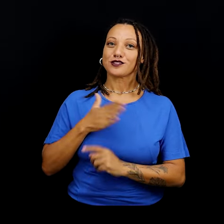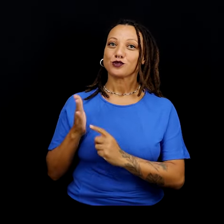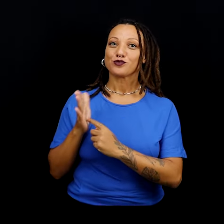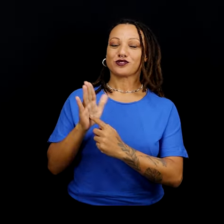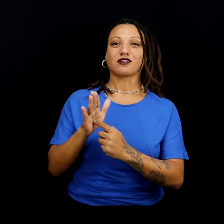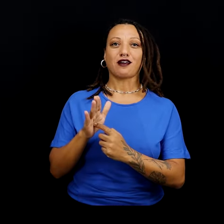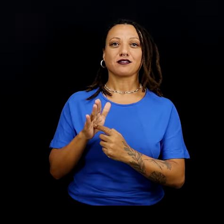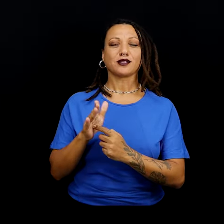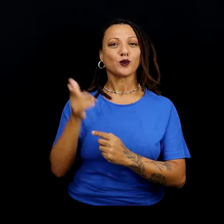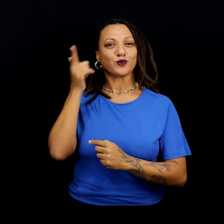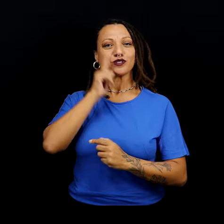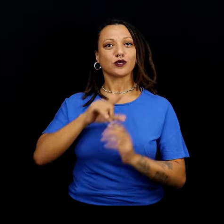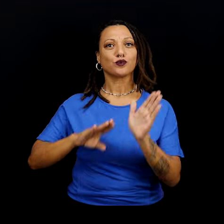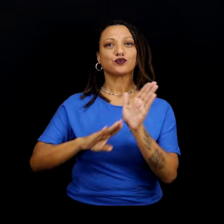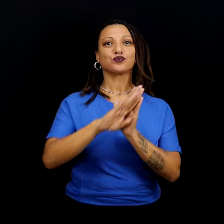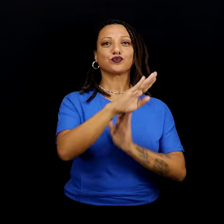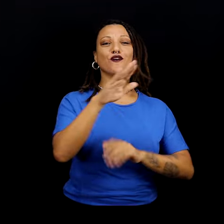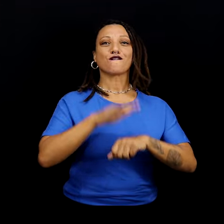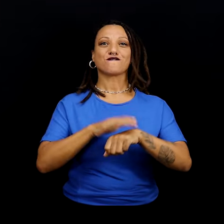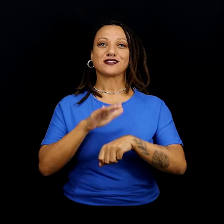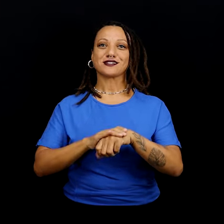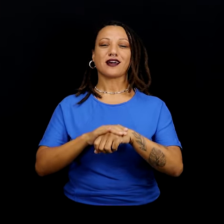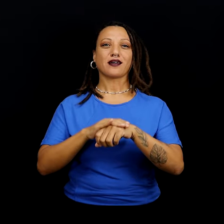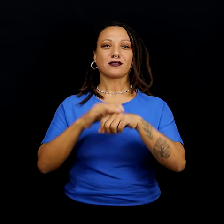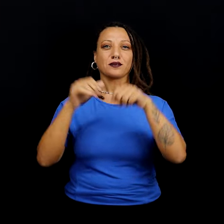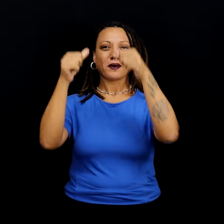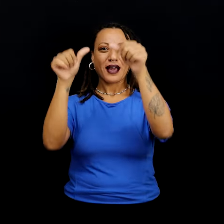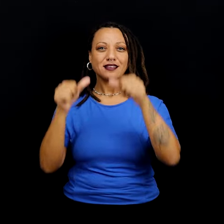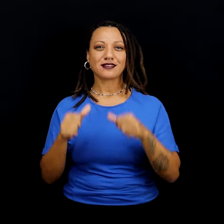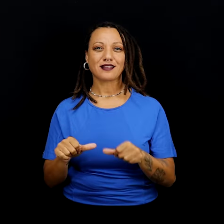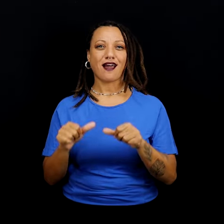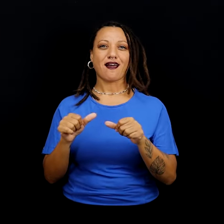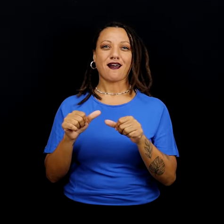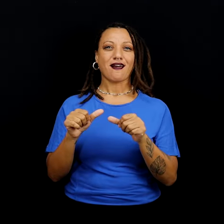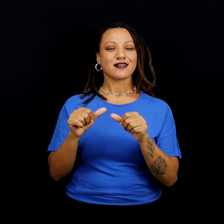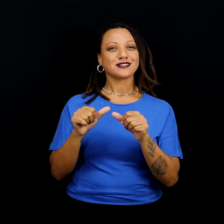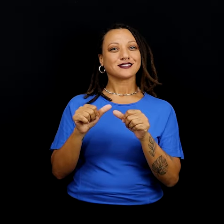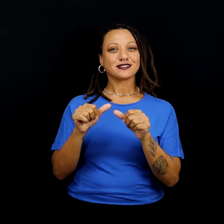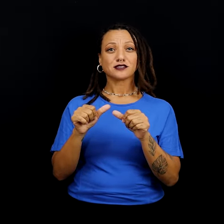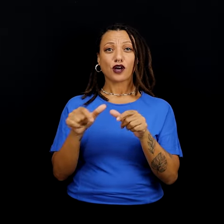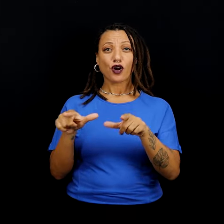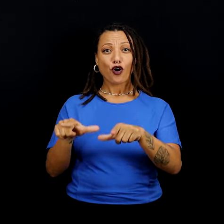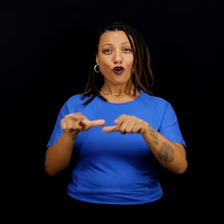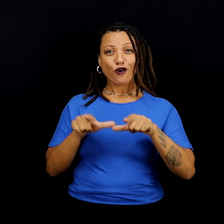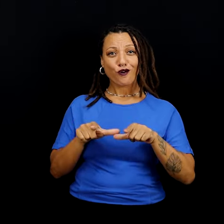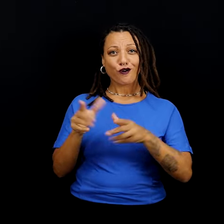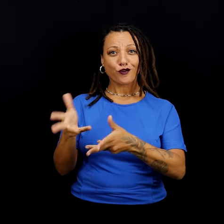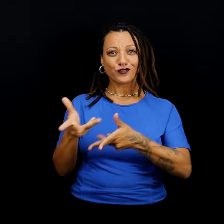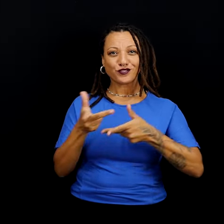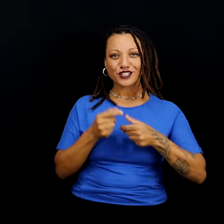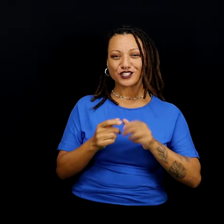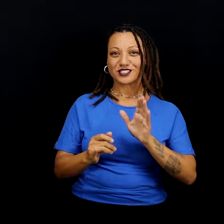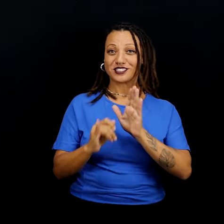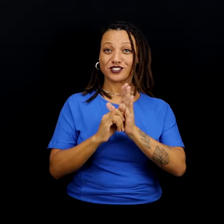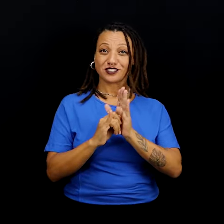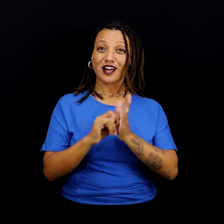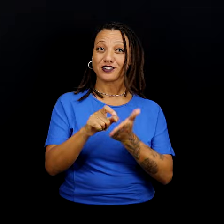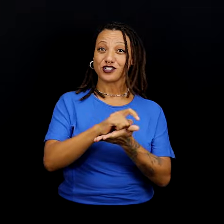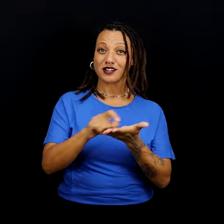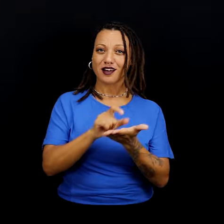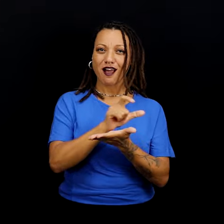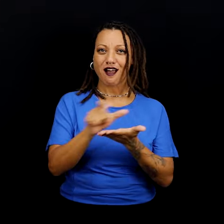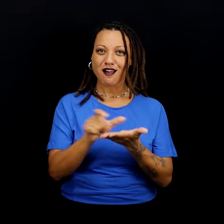isso, fazendo artes gráficas, né? Cartazes, convites, design de identidades gráficas